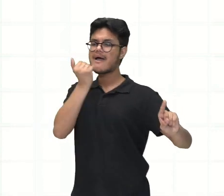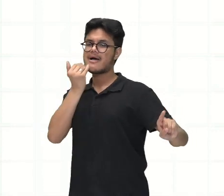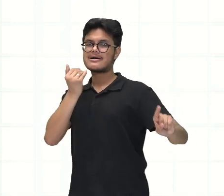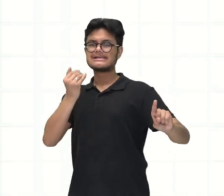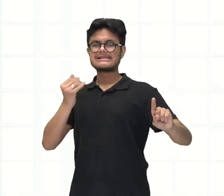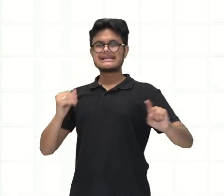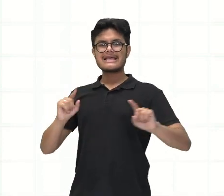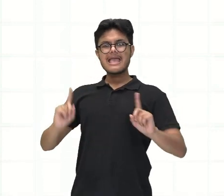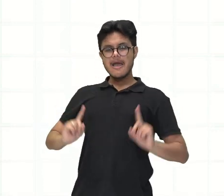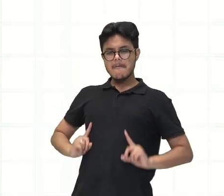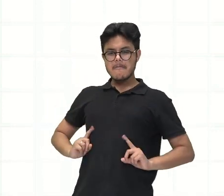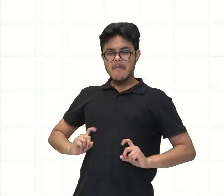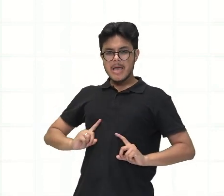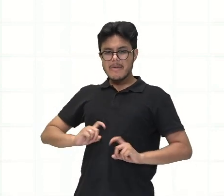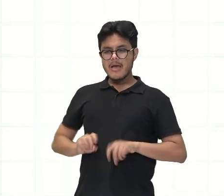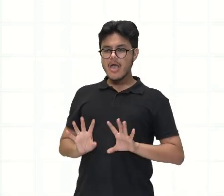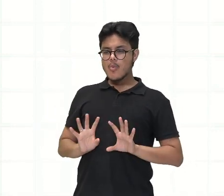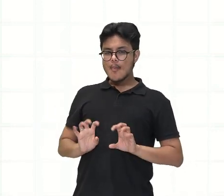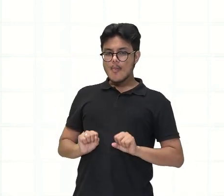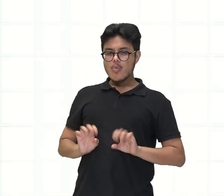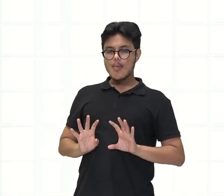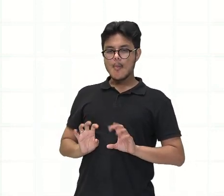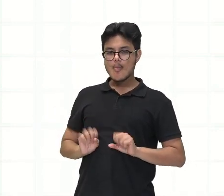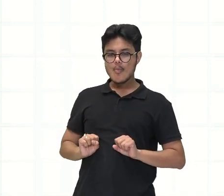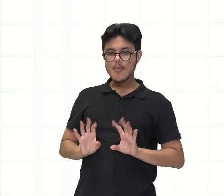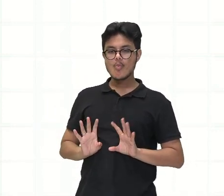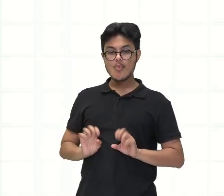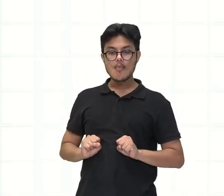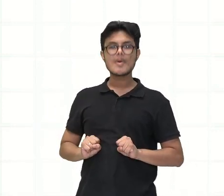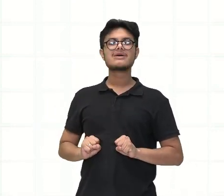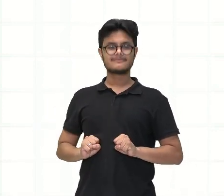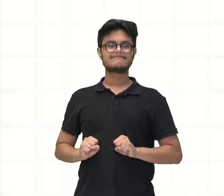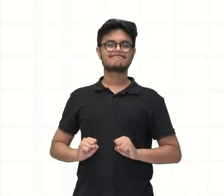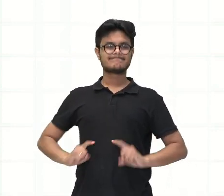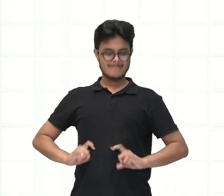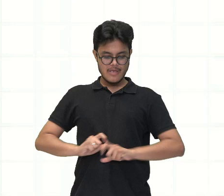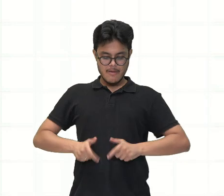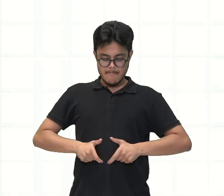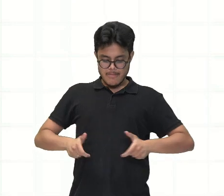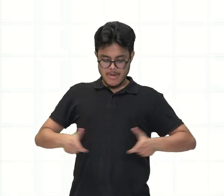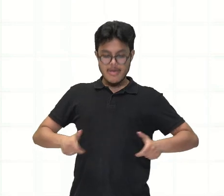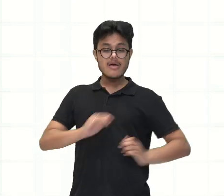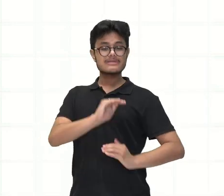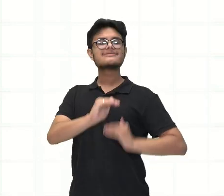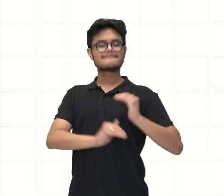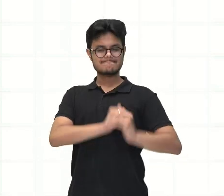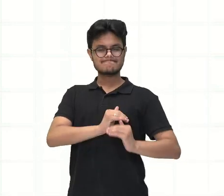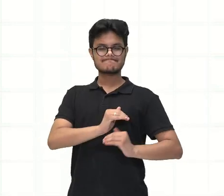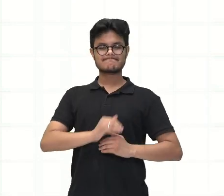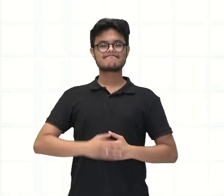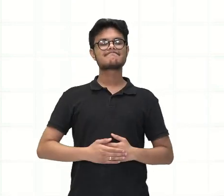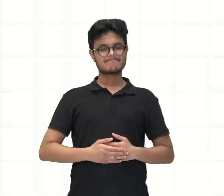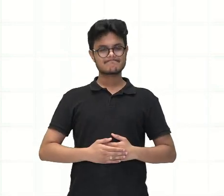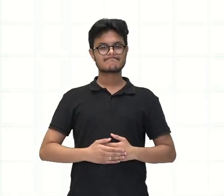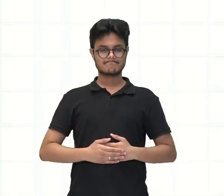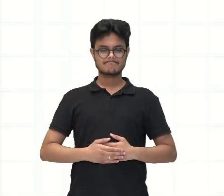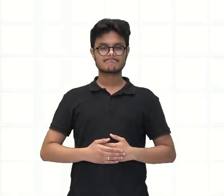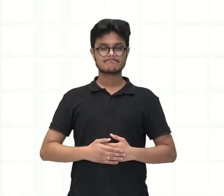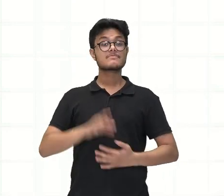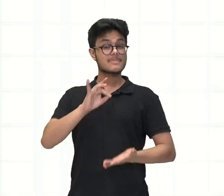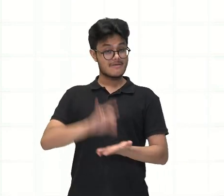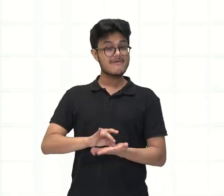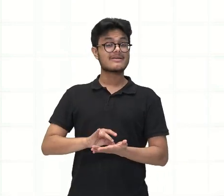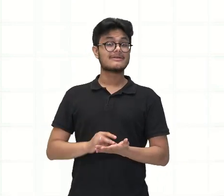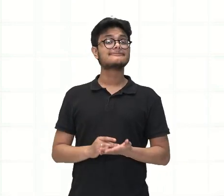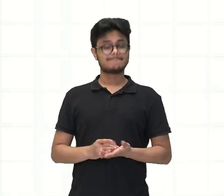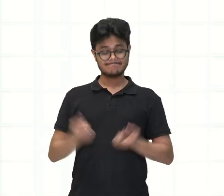vão estar ali só absorvendo para que eles possam, então, continuar se desenvolvendo e se reproduzindo dentro do